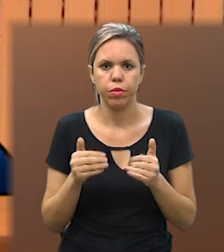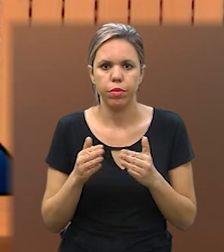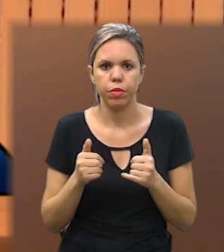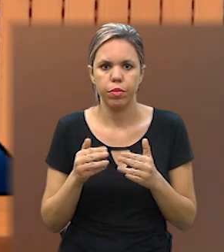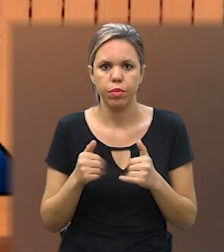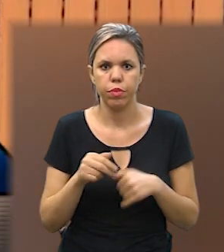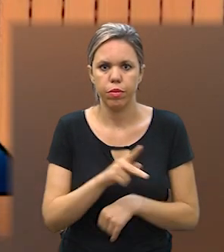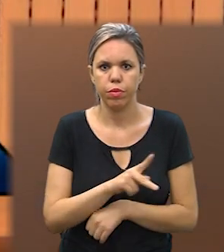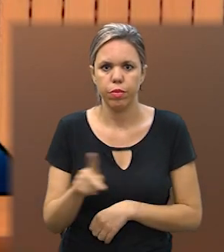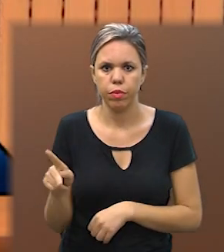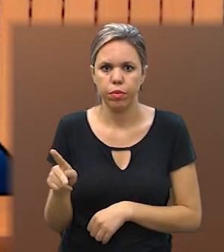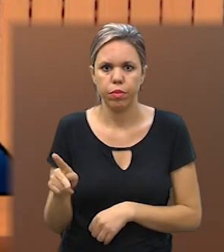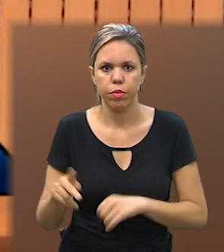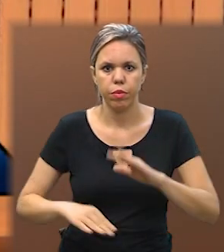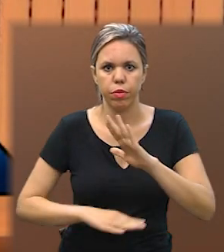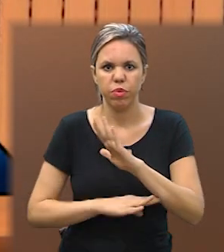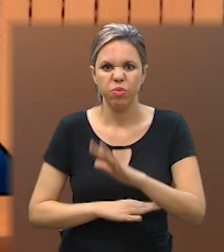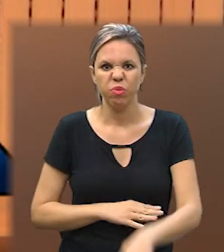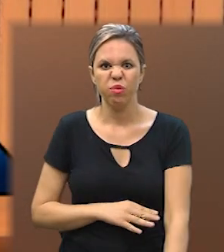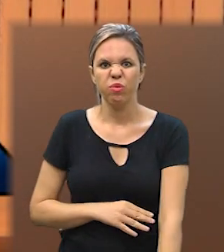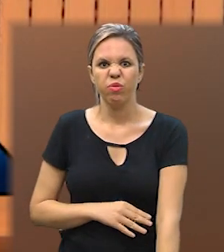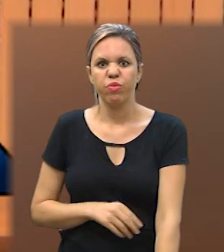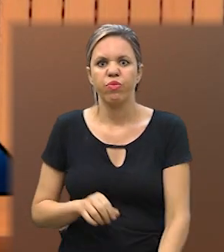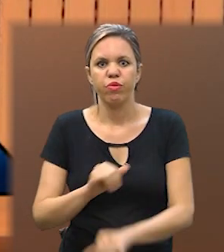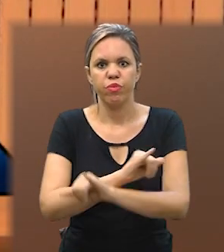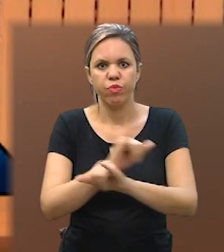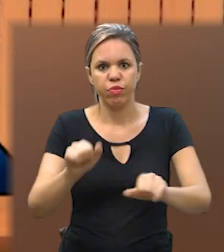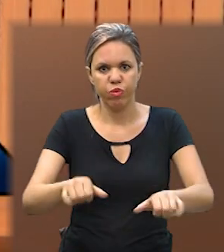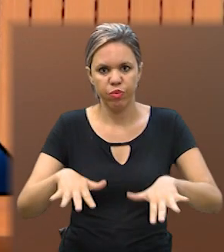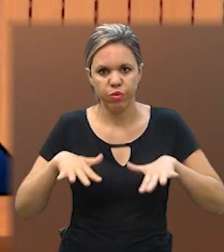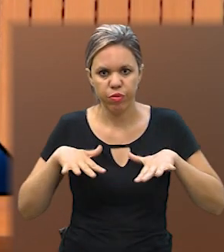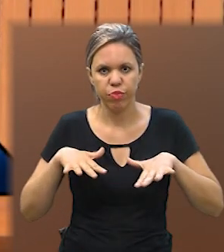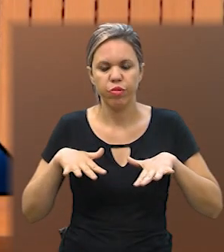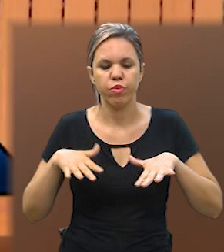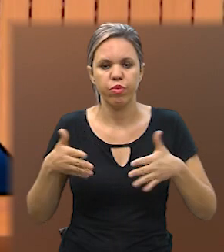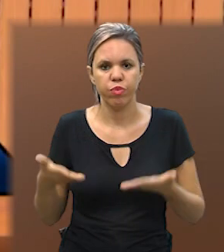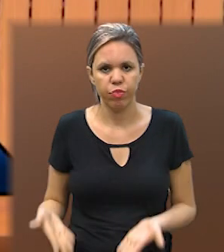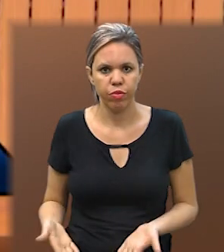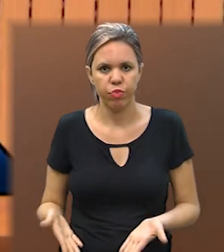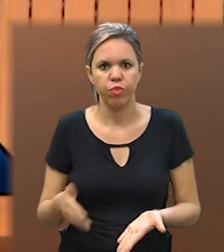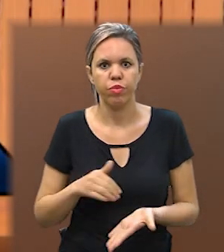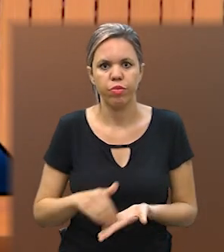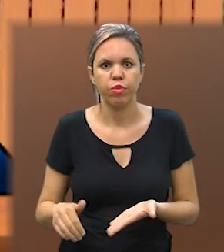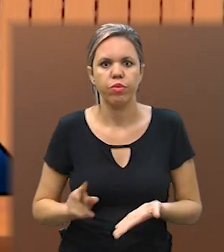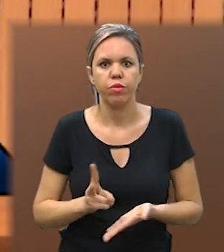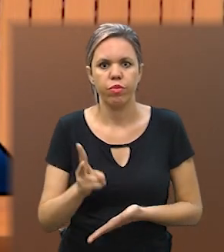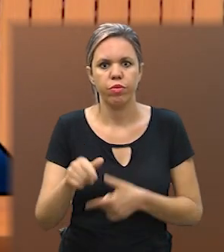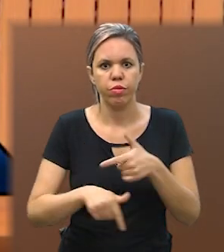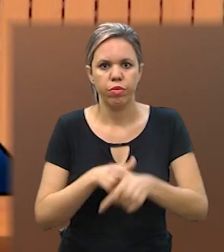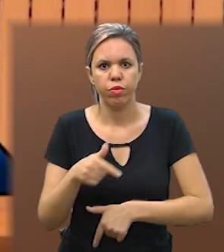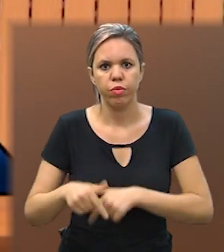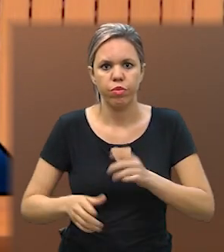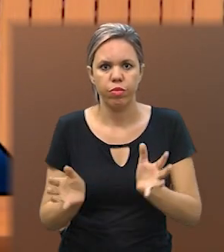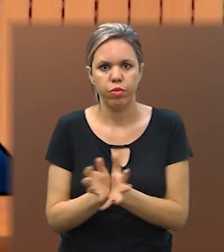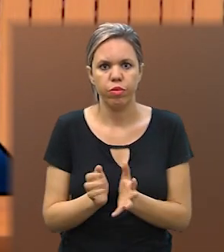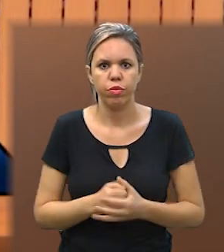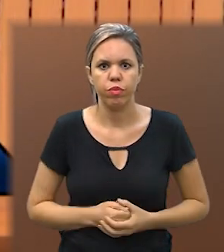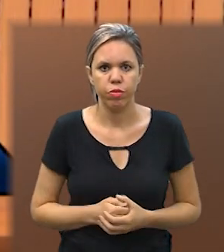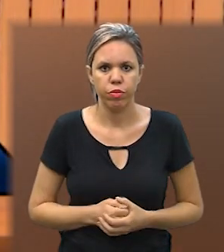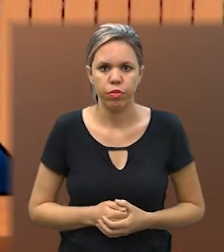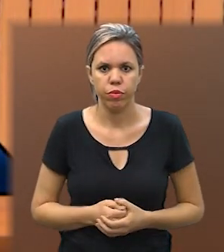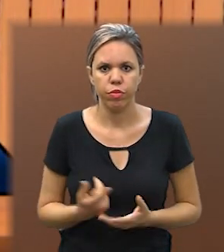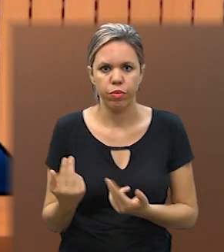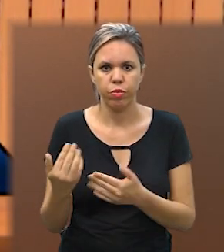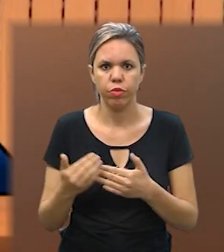estamos requerendo à presidência da casa que informe ao plenário da prorrogação dos trabalhos da